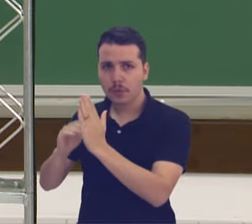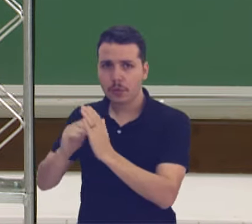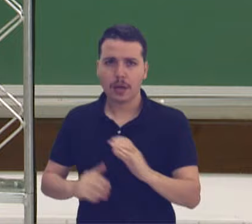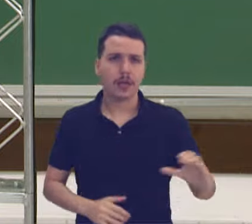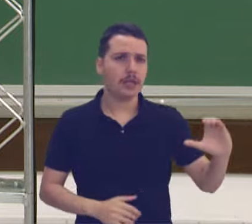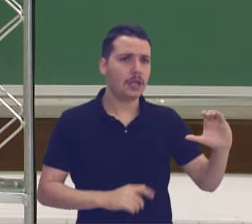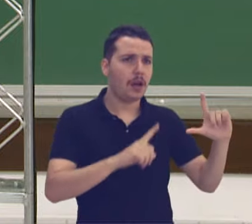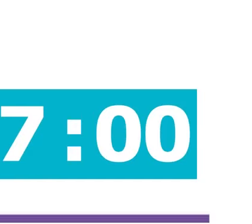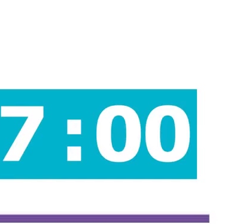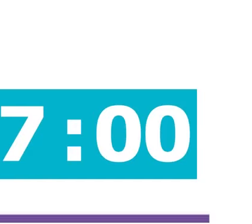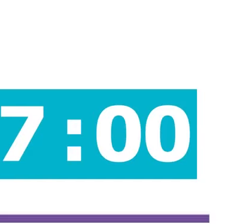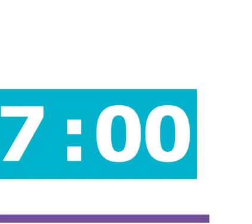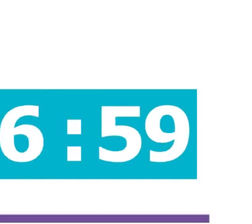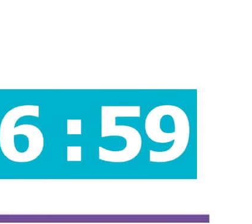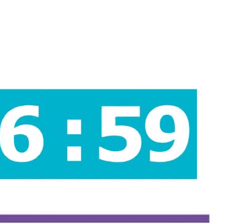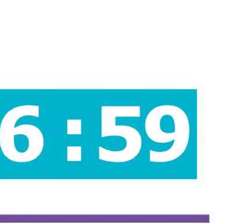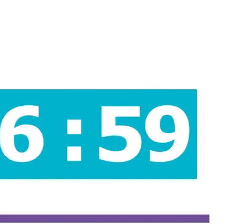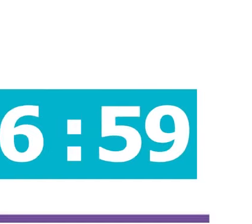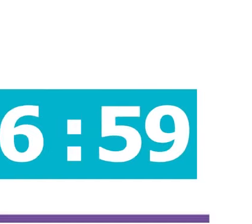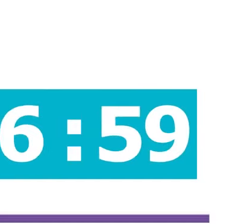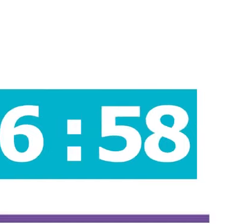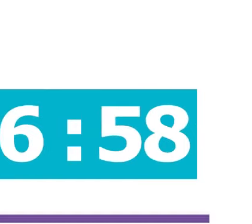e ontem